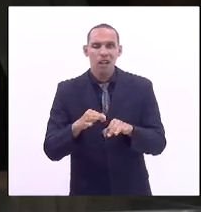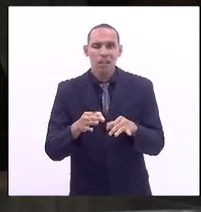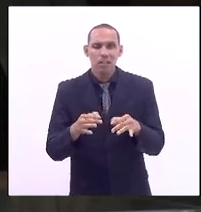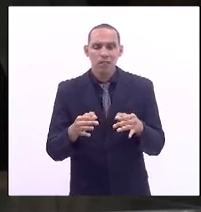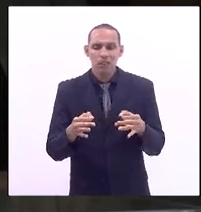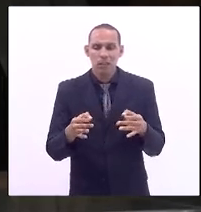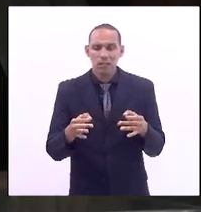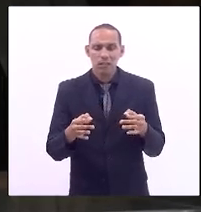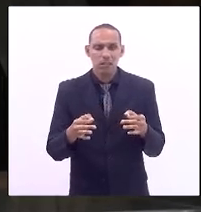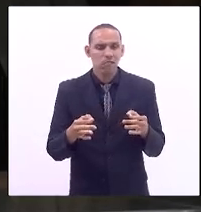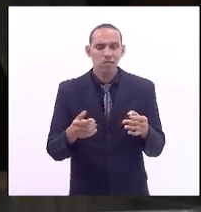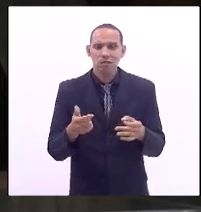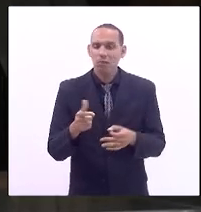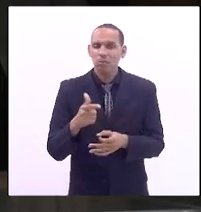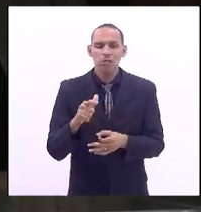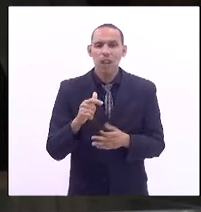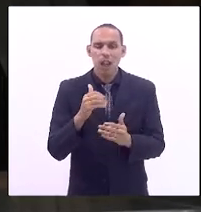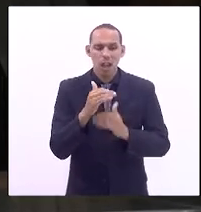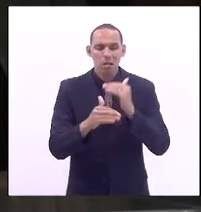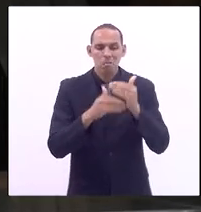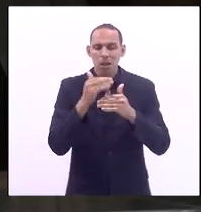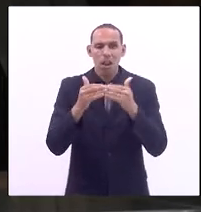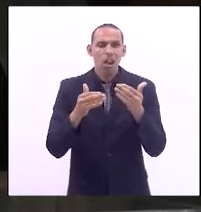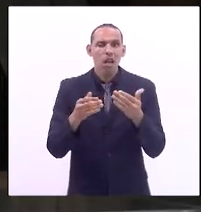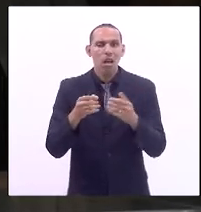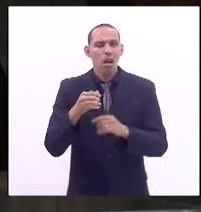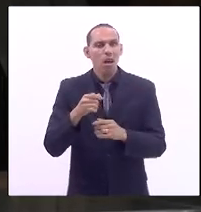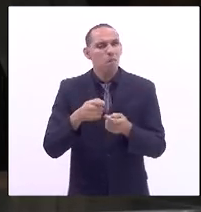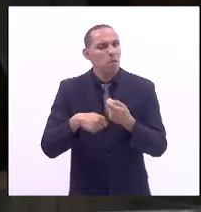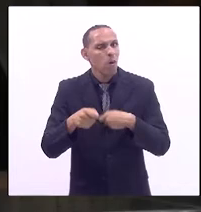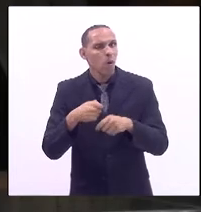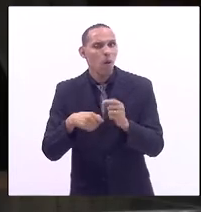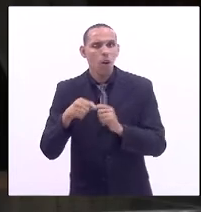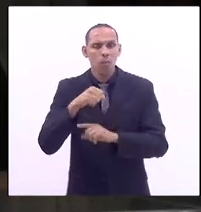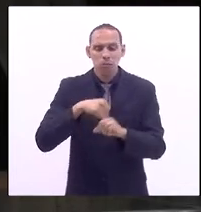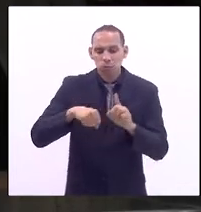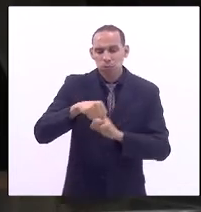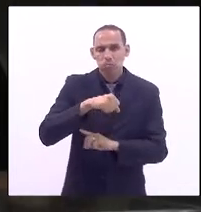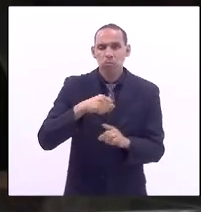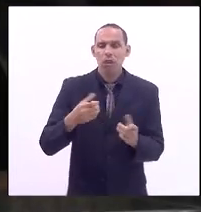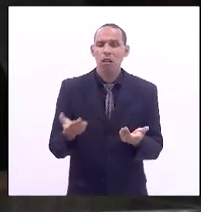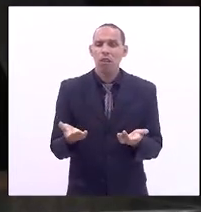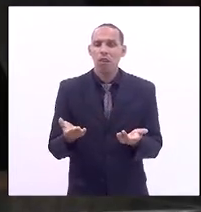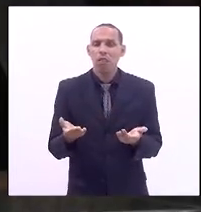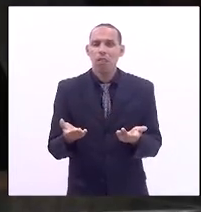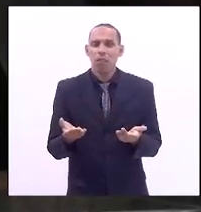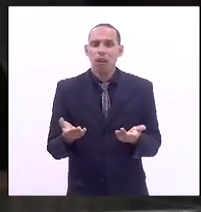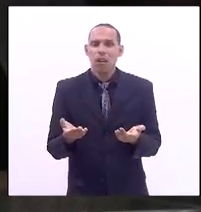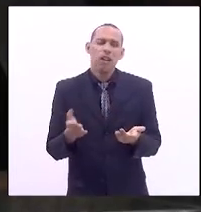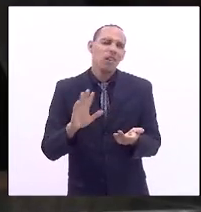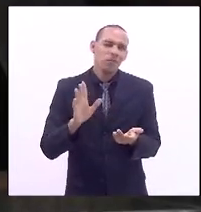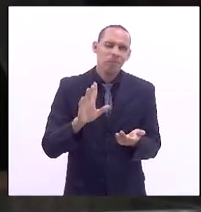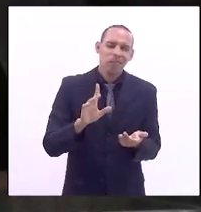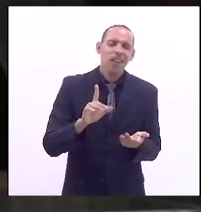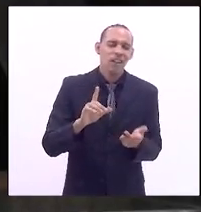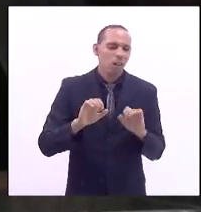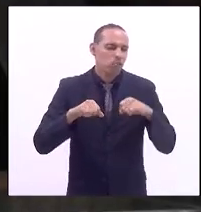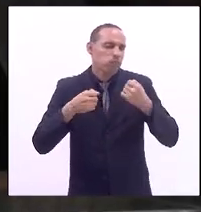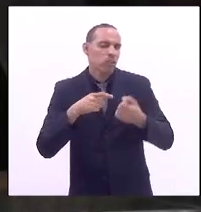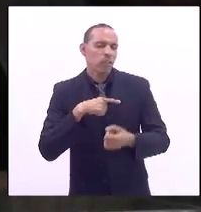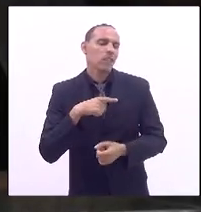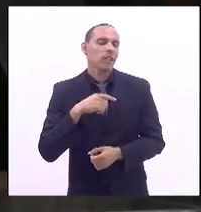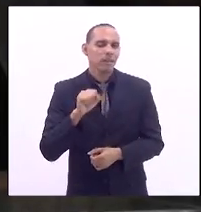da agenda do desenvolvimento econômico e social do Rio de Janeiro nem onde fosco aliás para dizer que não é nenhum ao